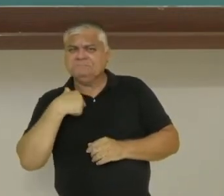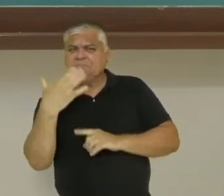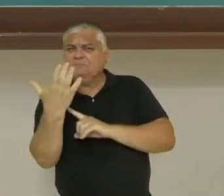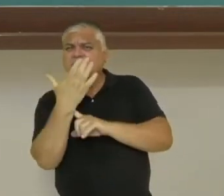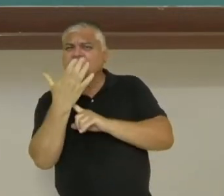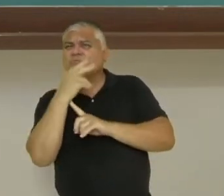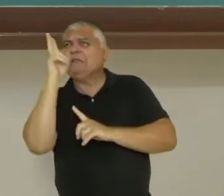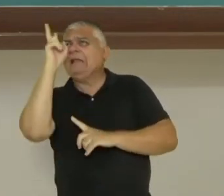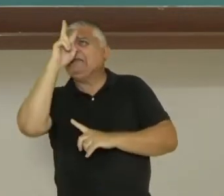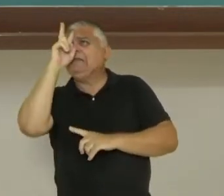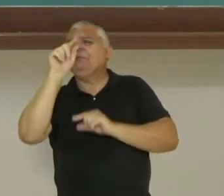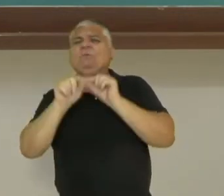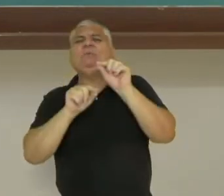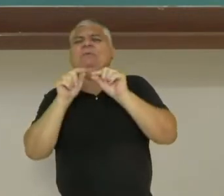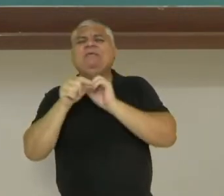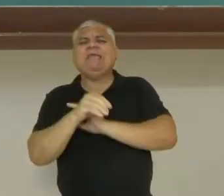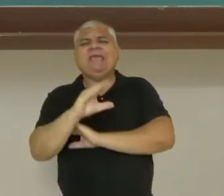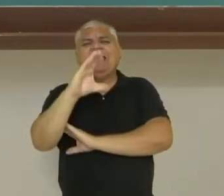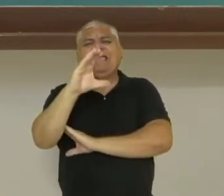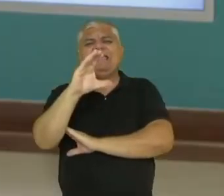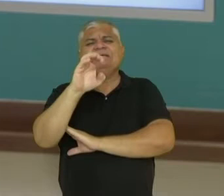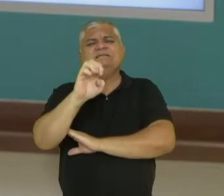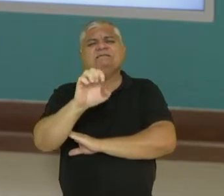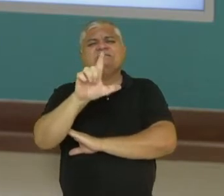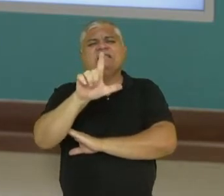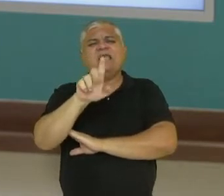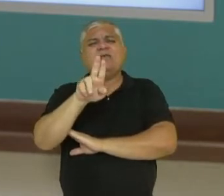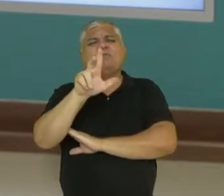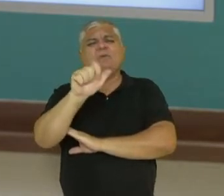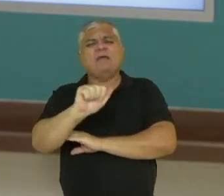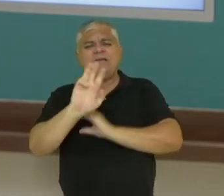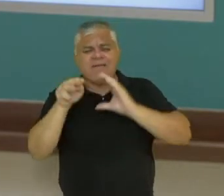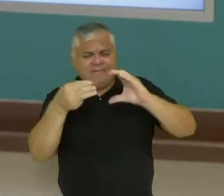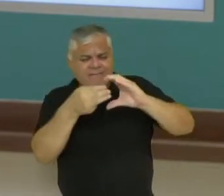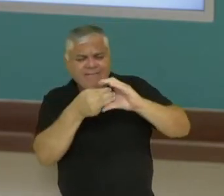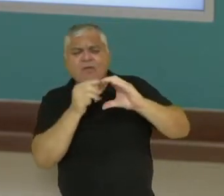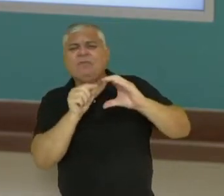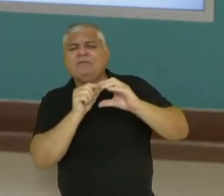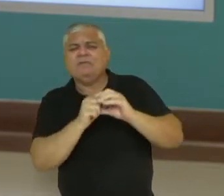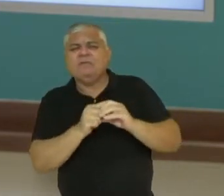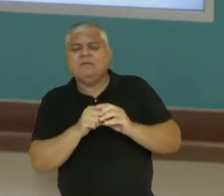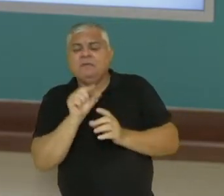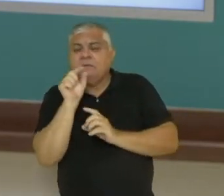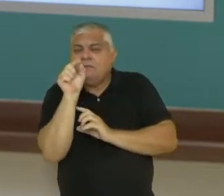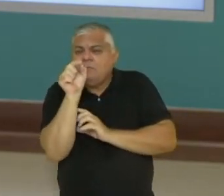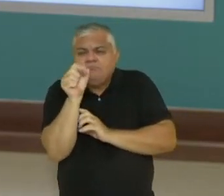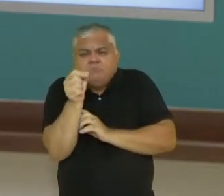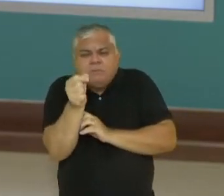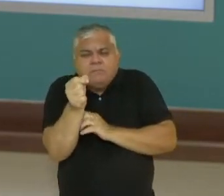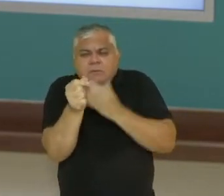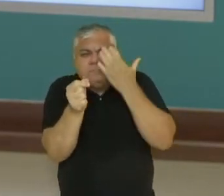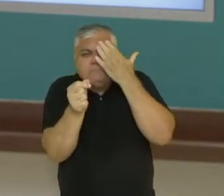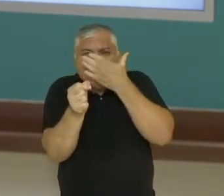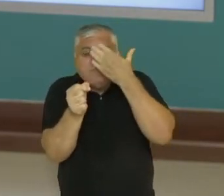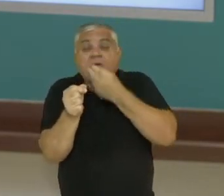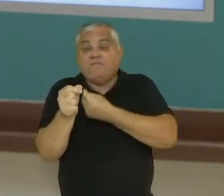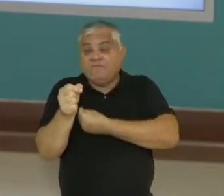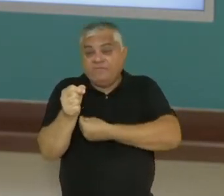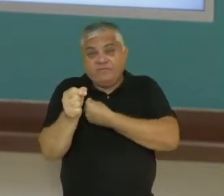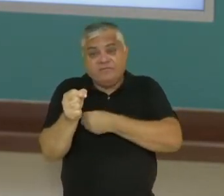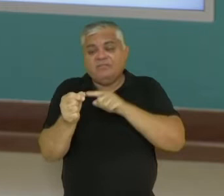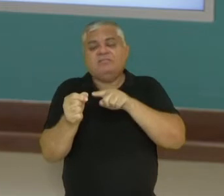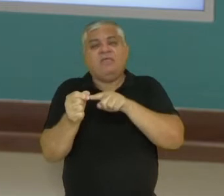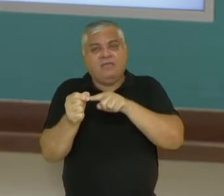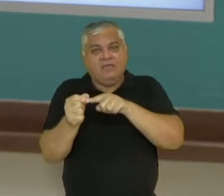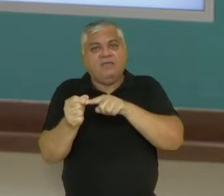relembrar, professora, o que é mesmo uma célula? A célula é a menor estrutura viva que